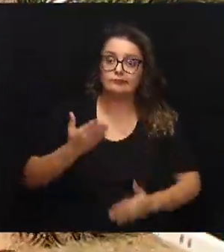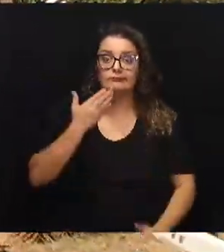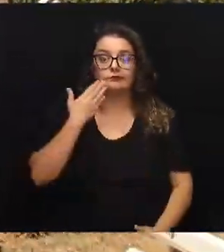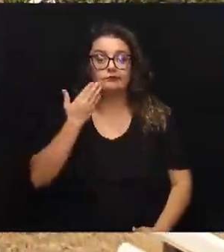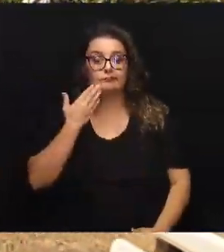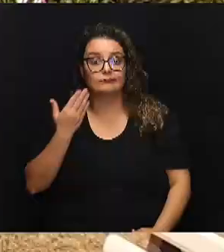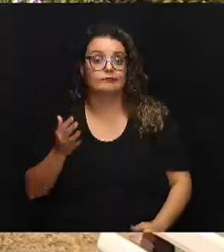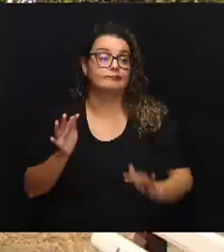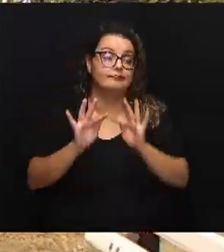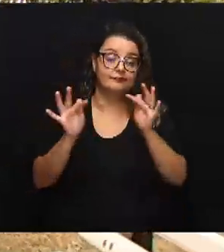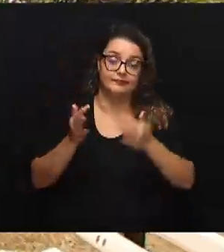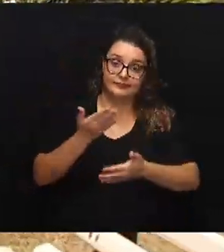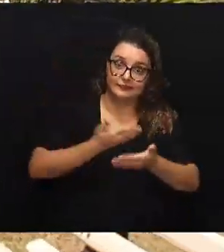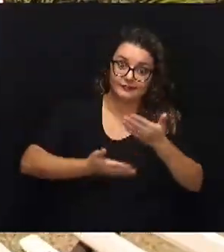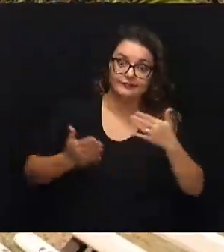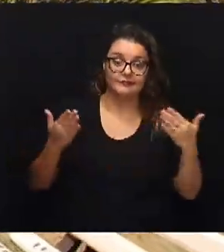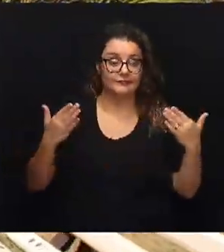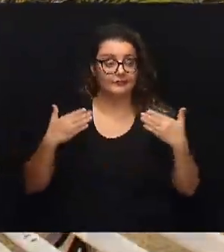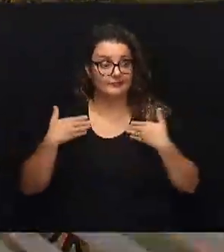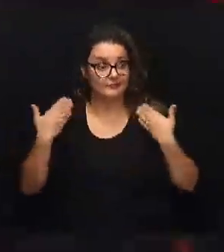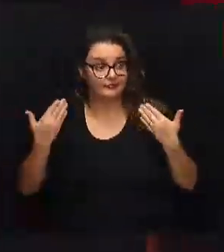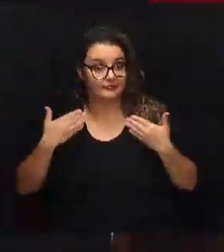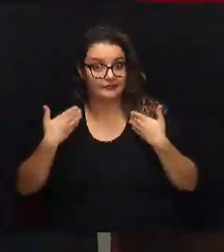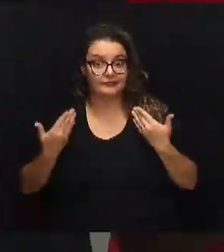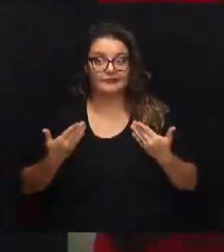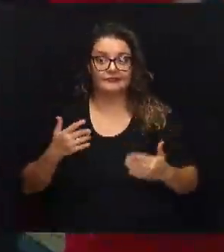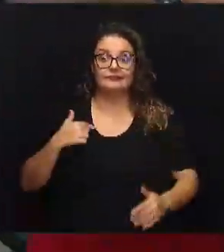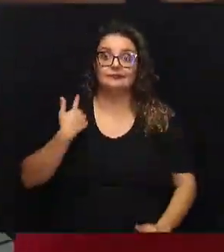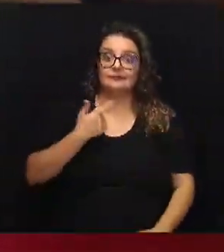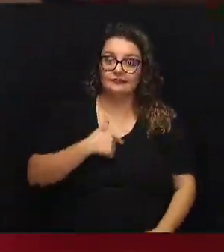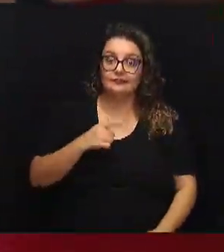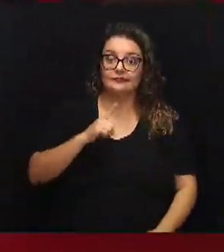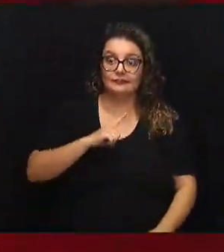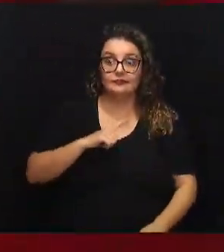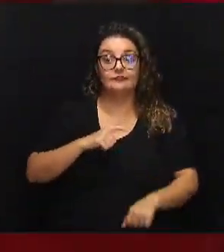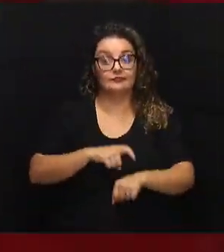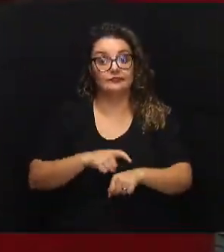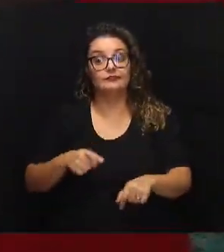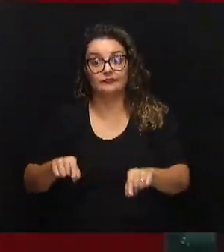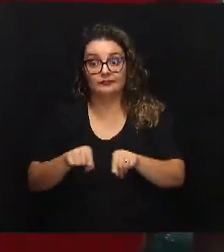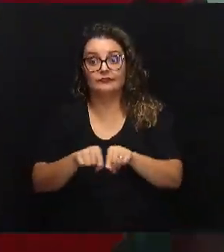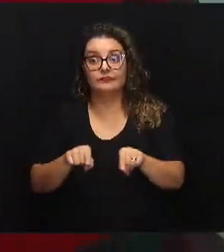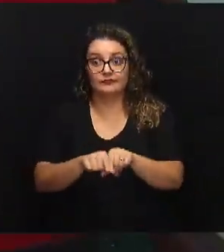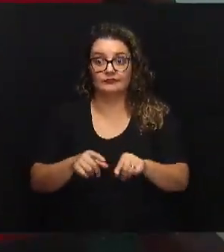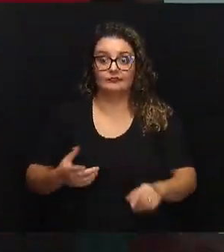muita felicidade, muita alegria, mas a gente também tem os nossos momentos também de